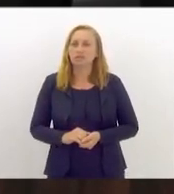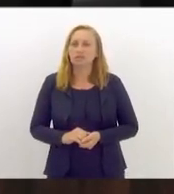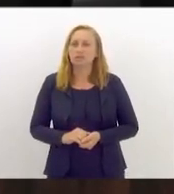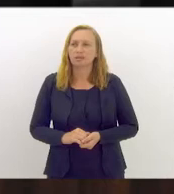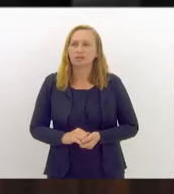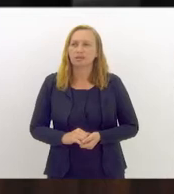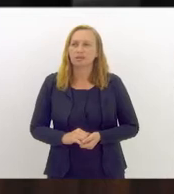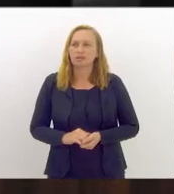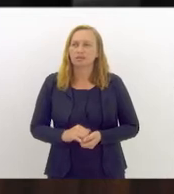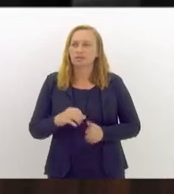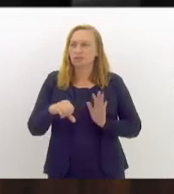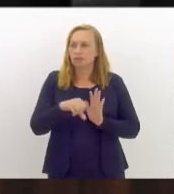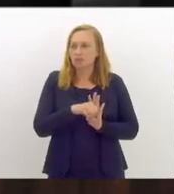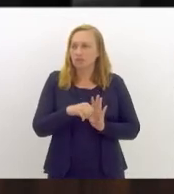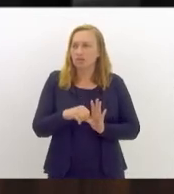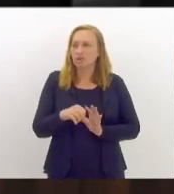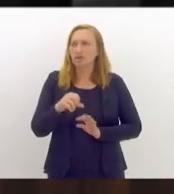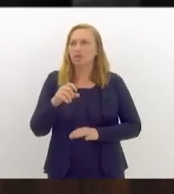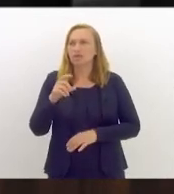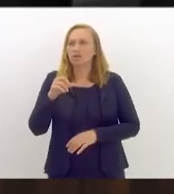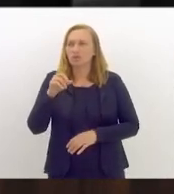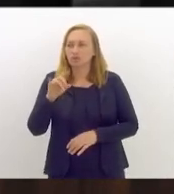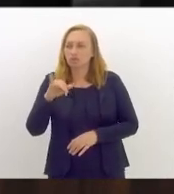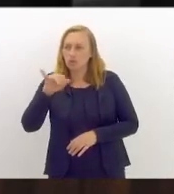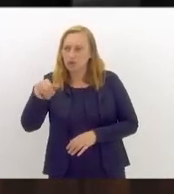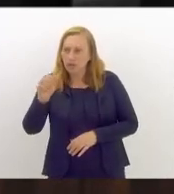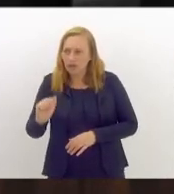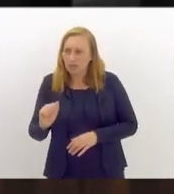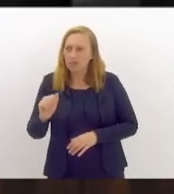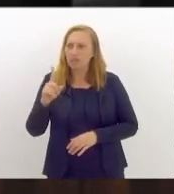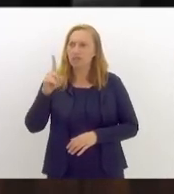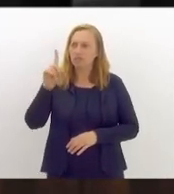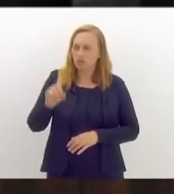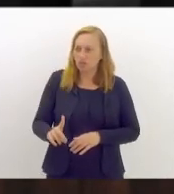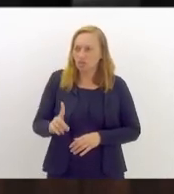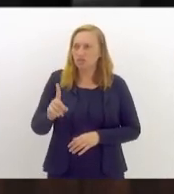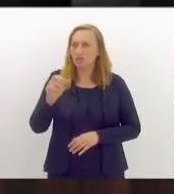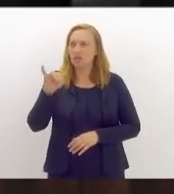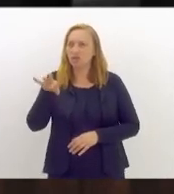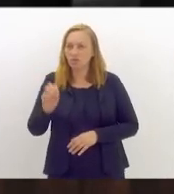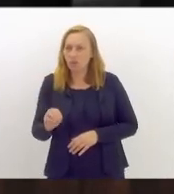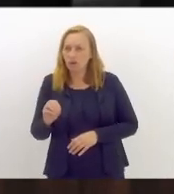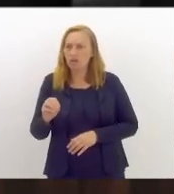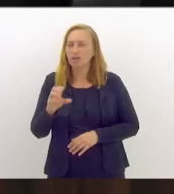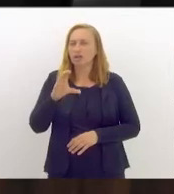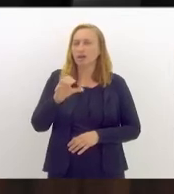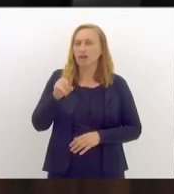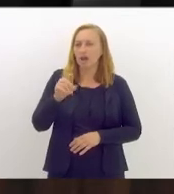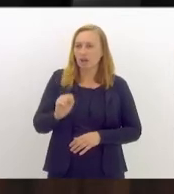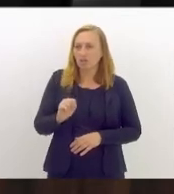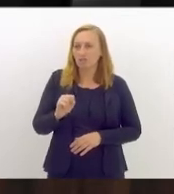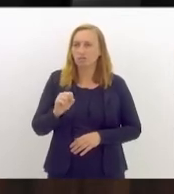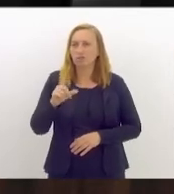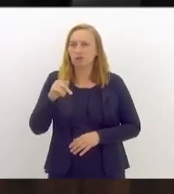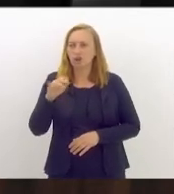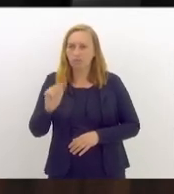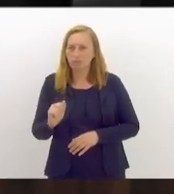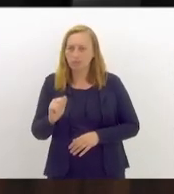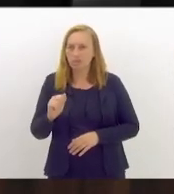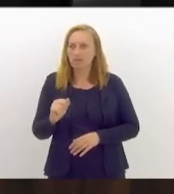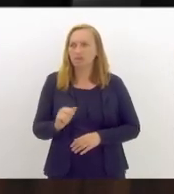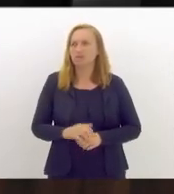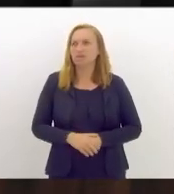criminal Juliana Maia diretora da previne Eduardo reino do nosso Dudu Carlos Eugênio Lopes advogado